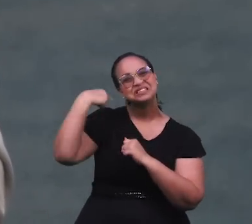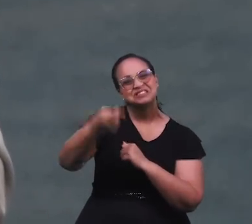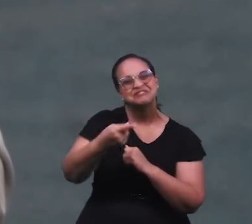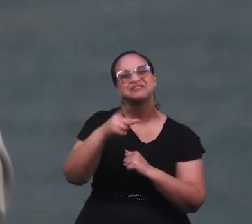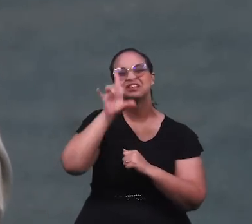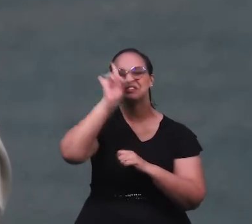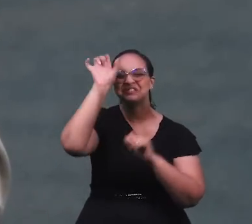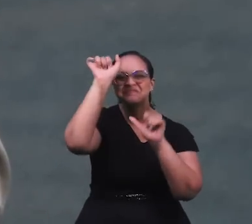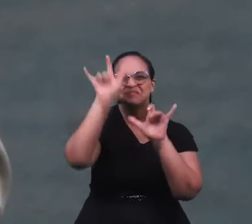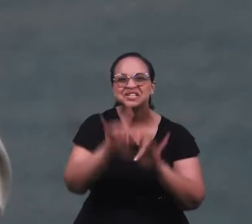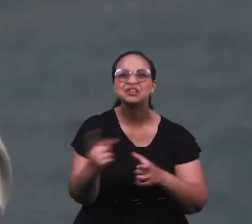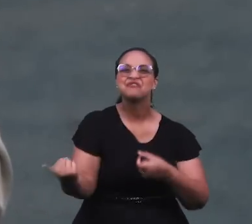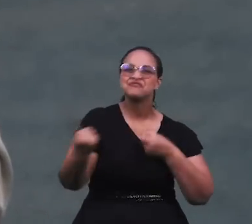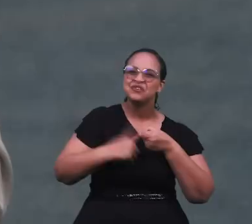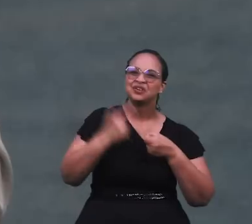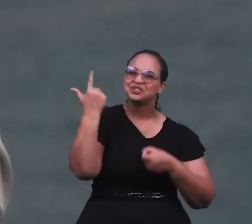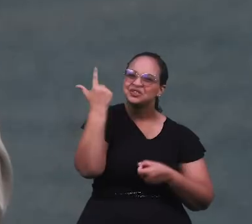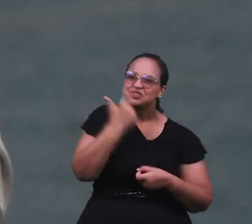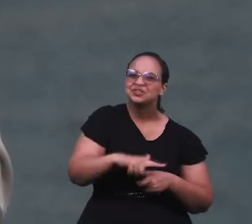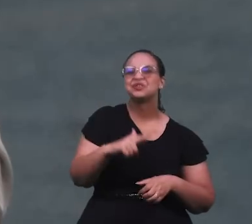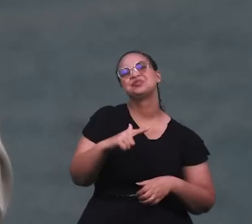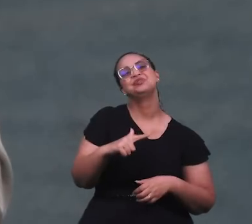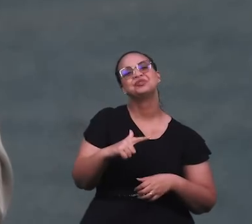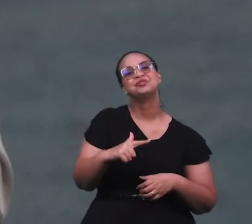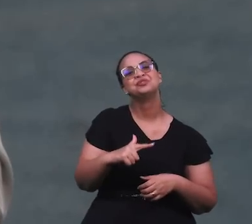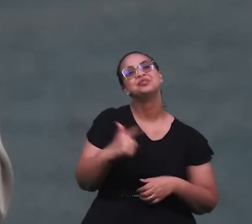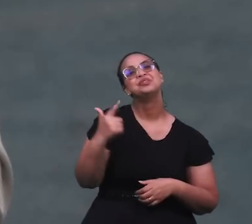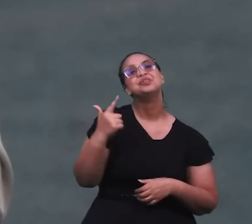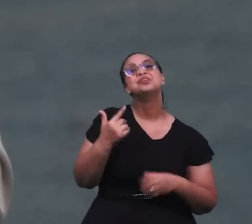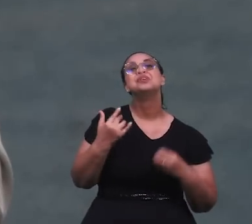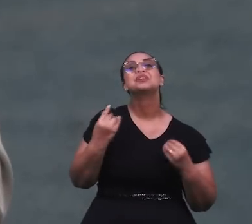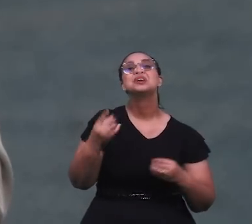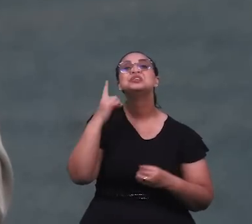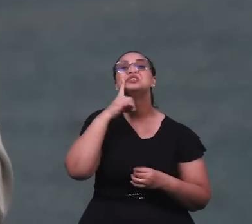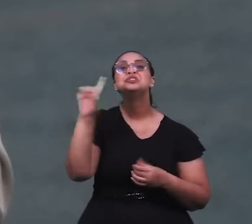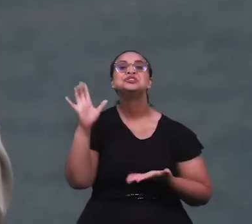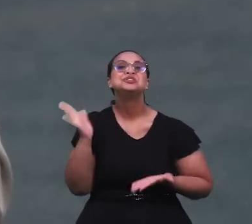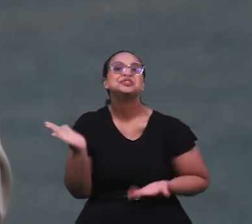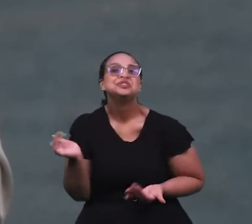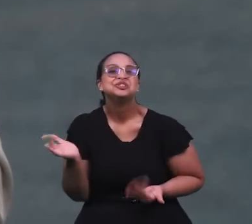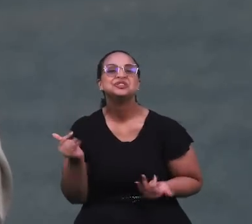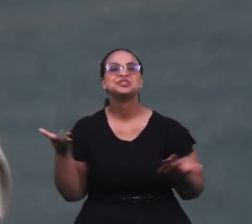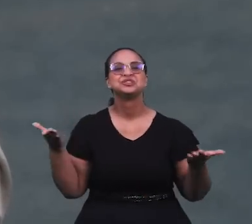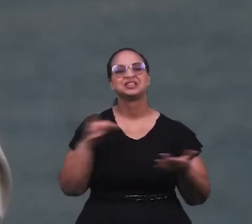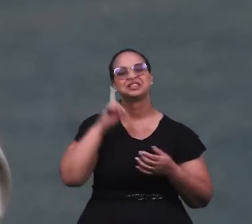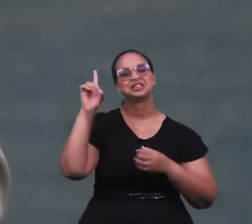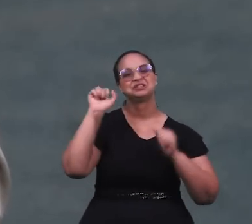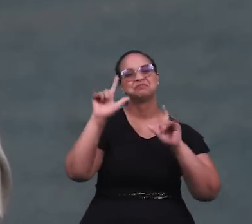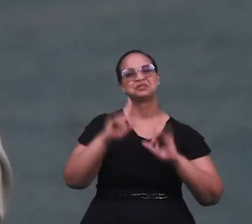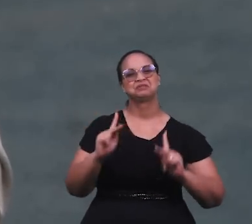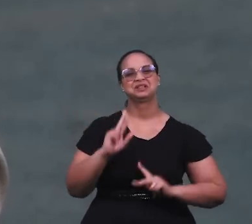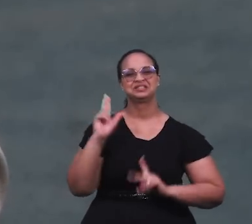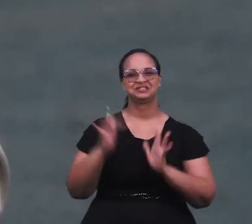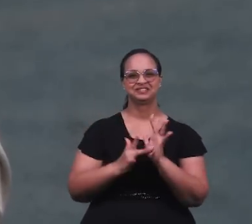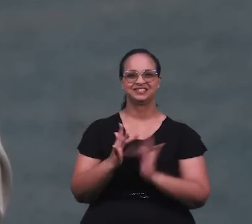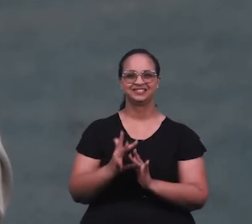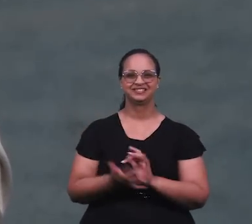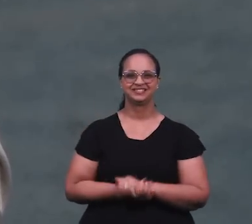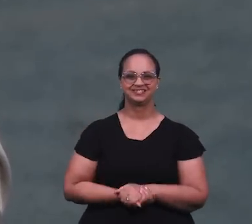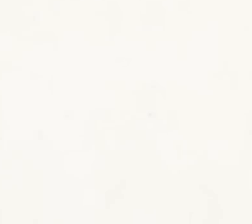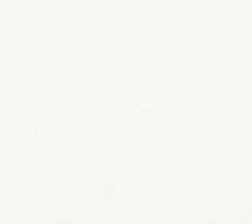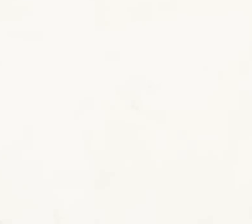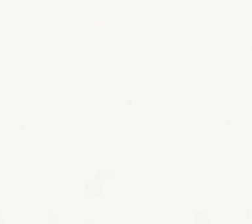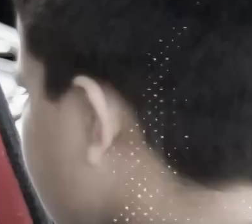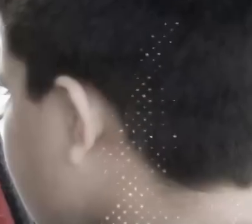gente volta com mais um tema novo, mais uma edição do programa Os Dias da Minha Mocidade. Deus abençoe, a paz do Senhor